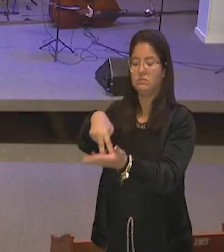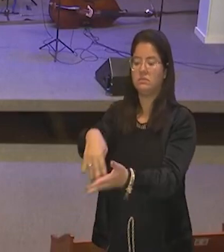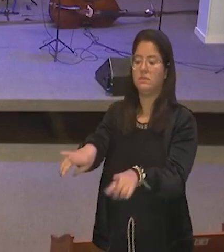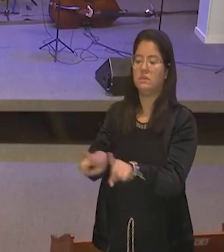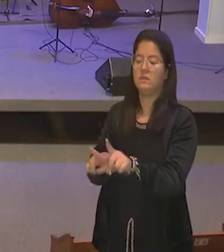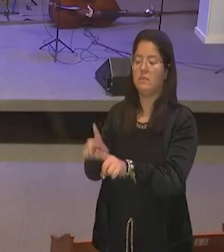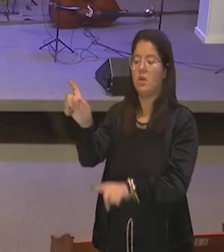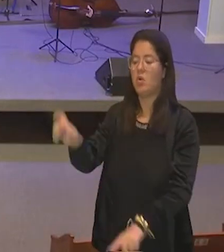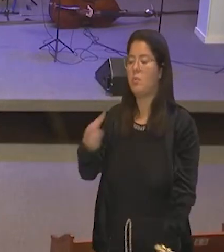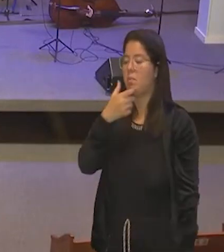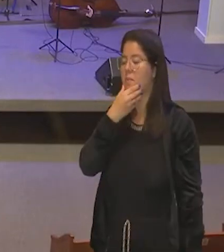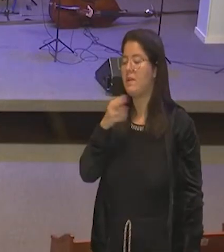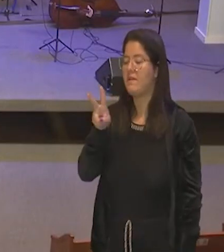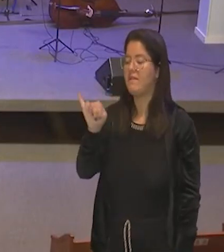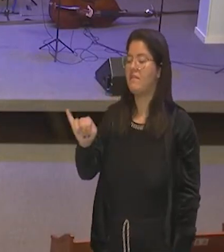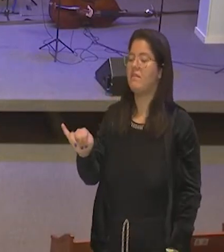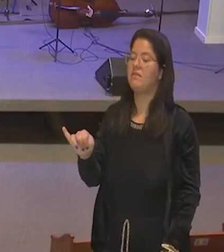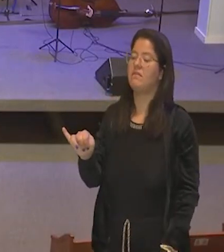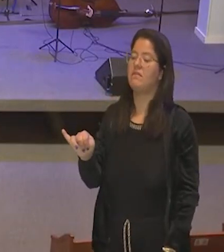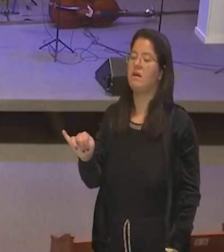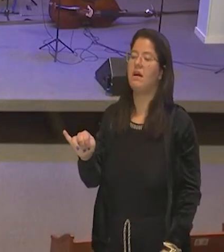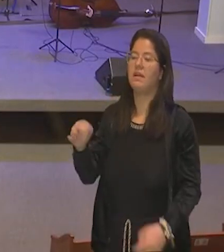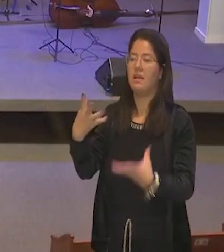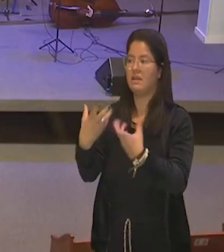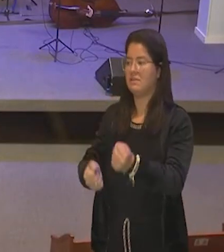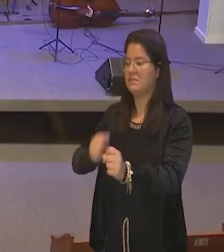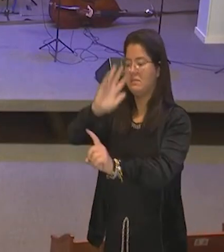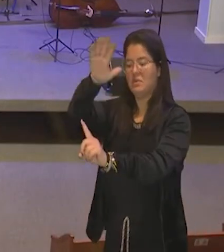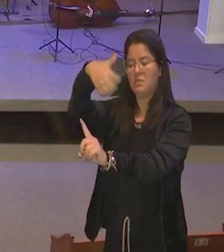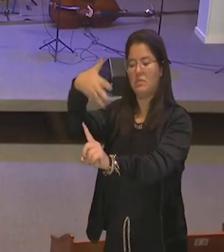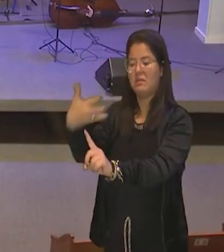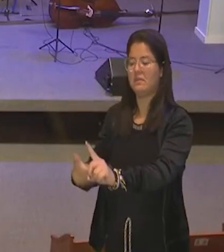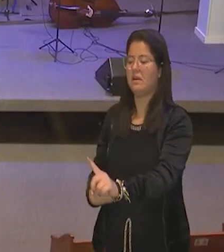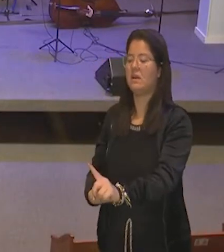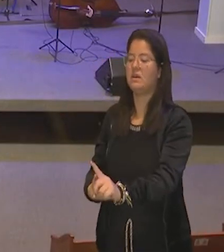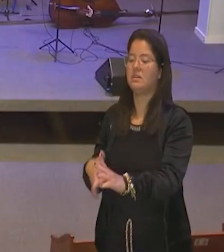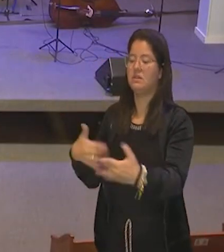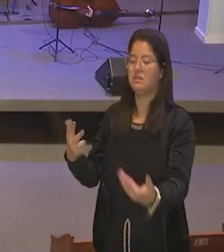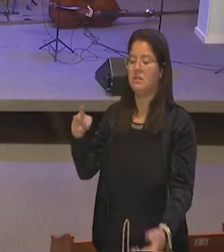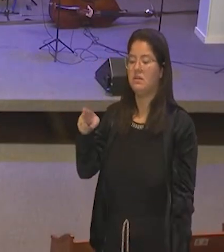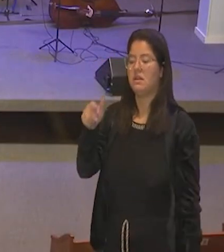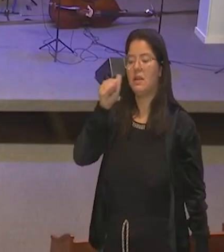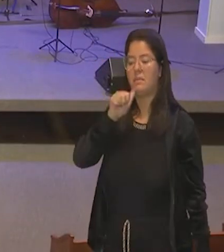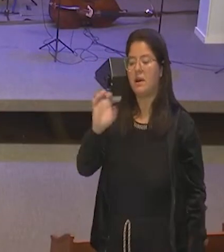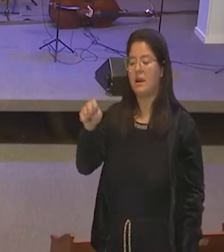receberá algumas palavras, algumas homenagens nesse sentido. Irmã Eneida.